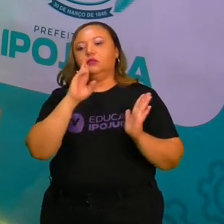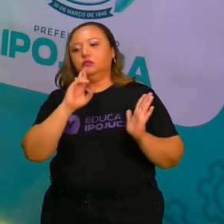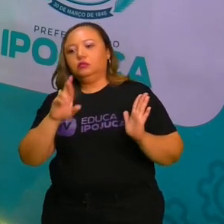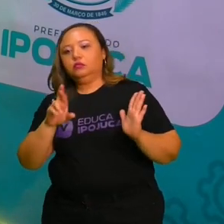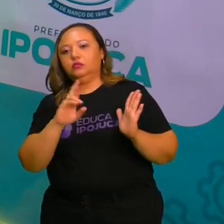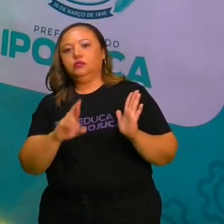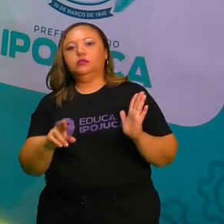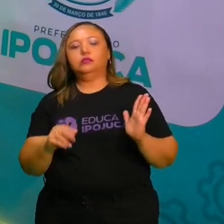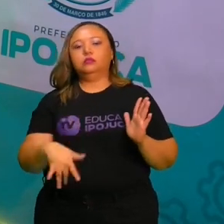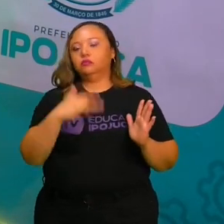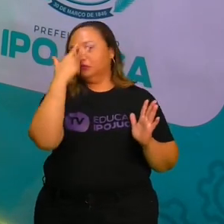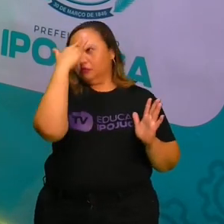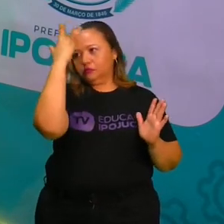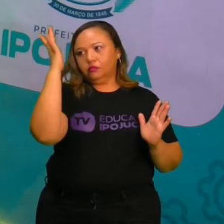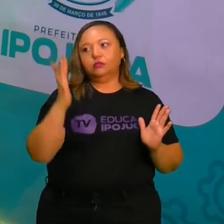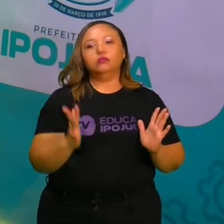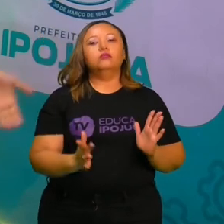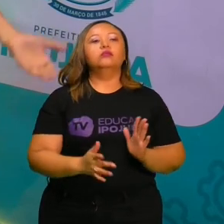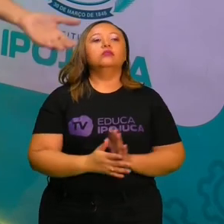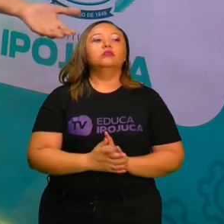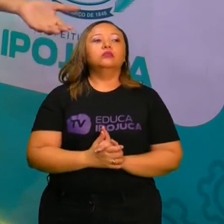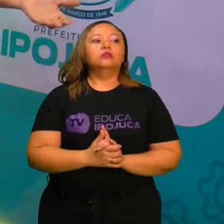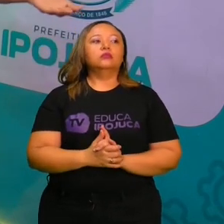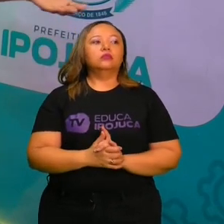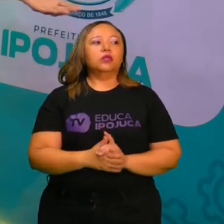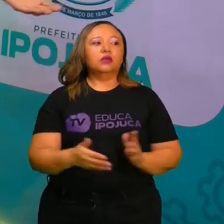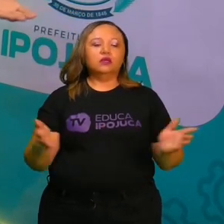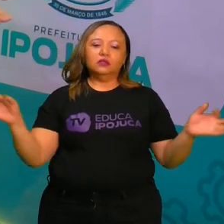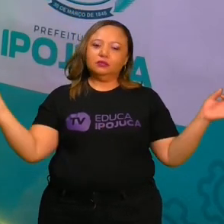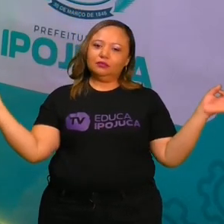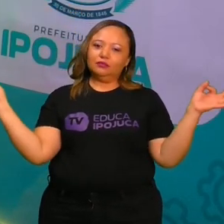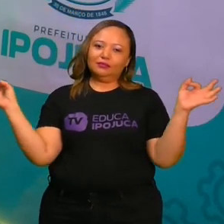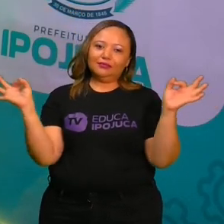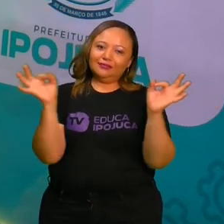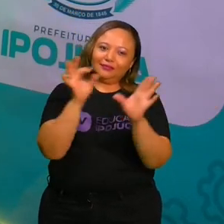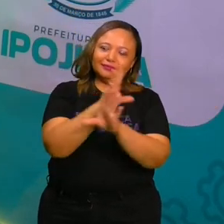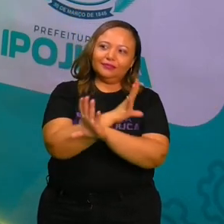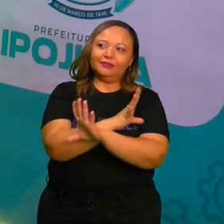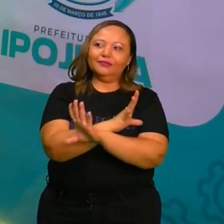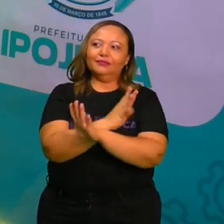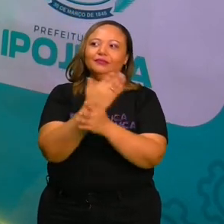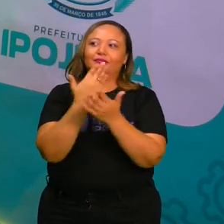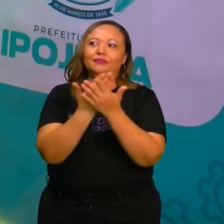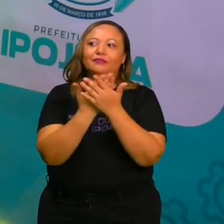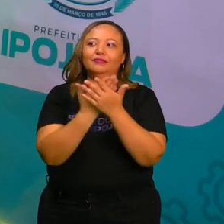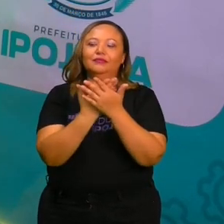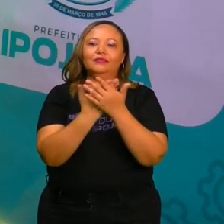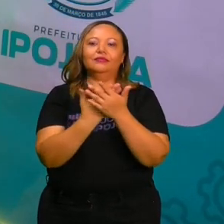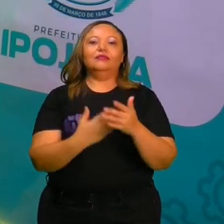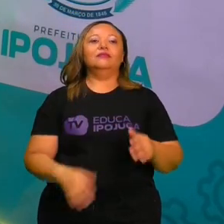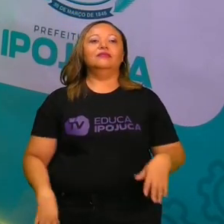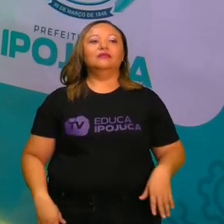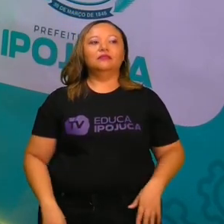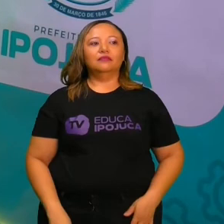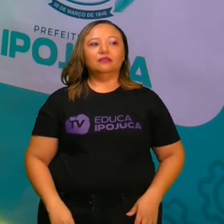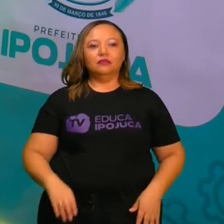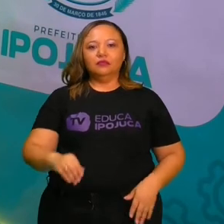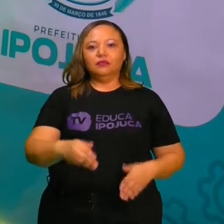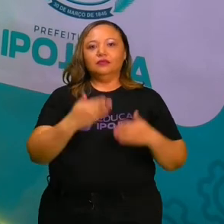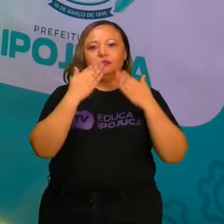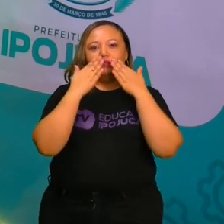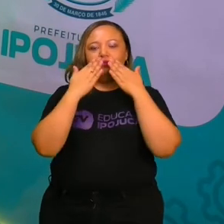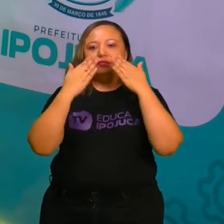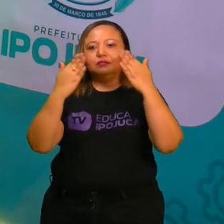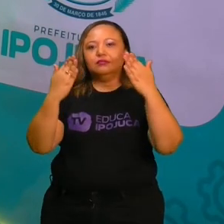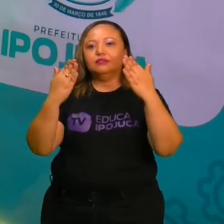que vai ser fácil demais. E assim chegamos ao final da nossa aula. Eu envio para